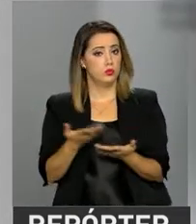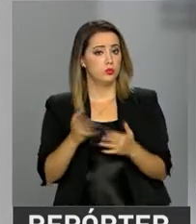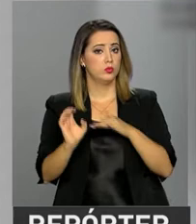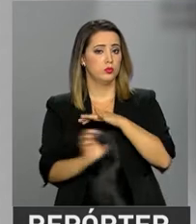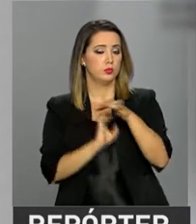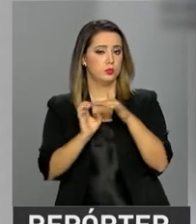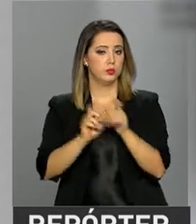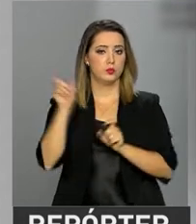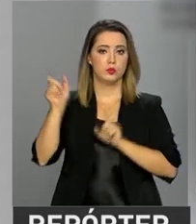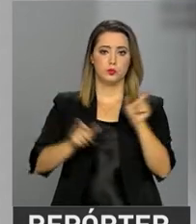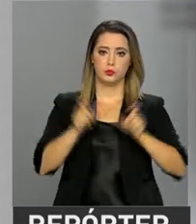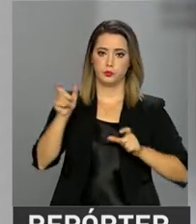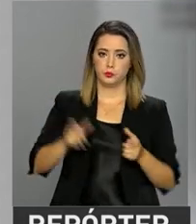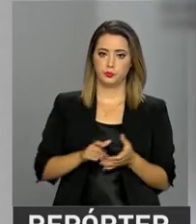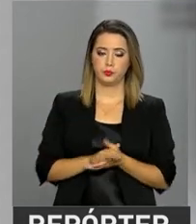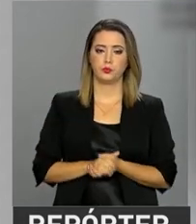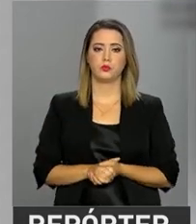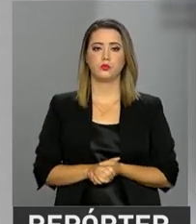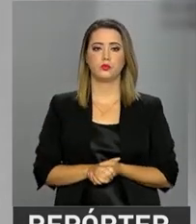empresas e consumidores